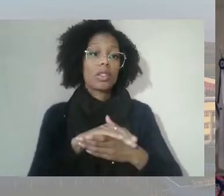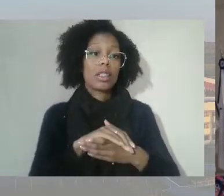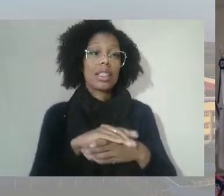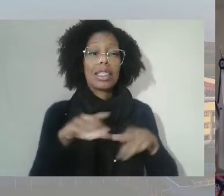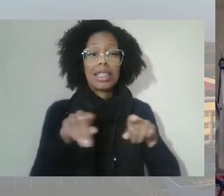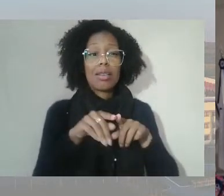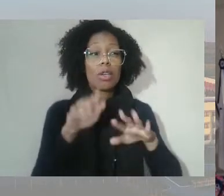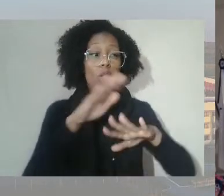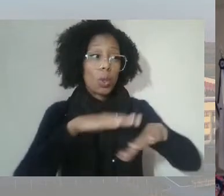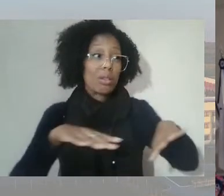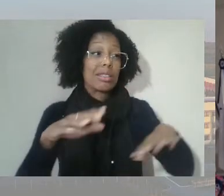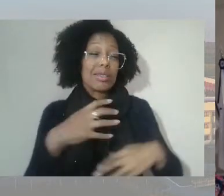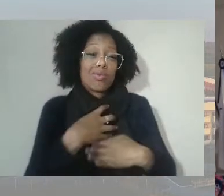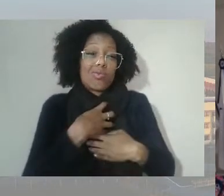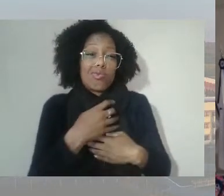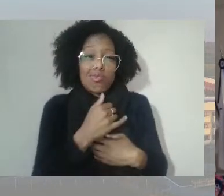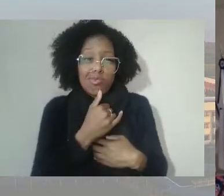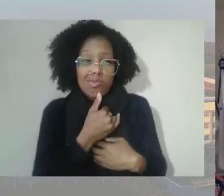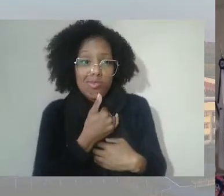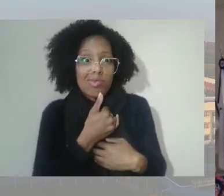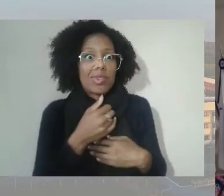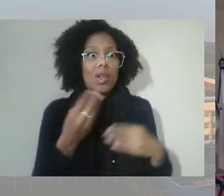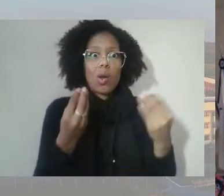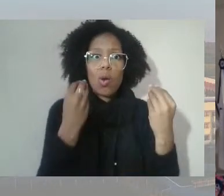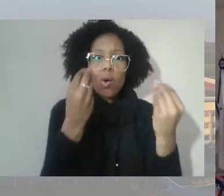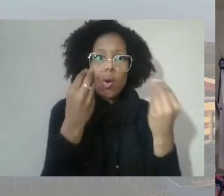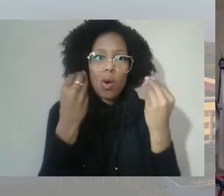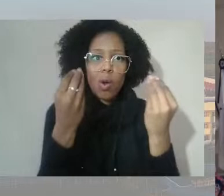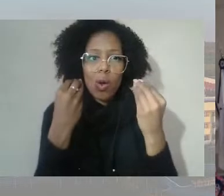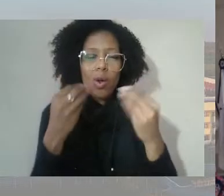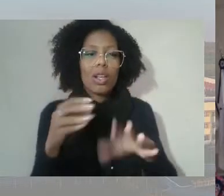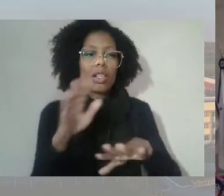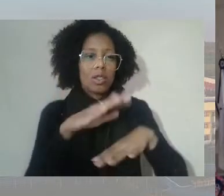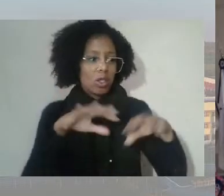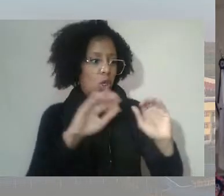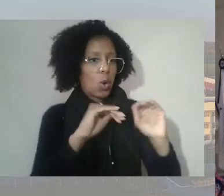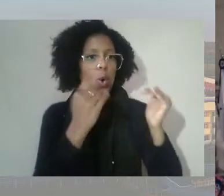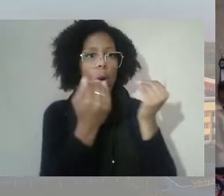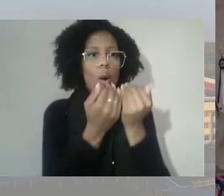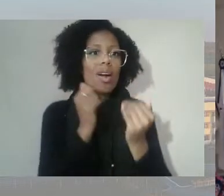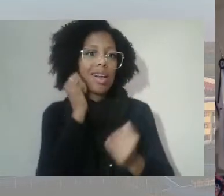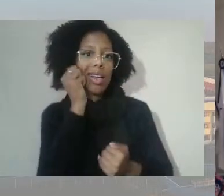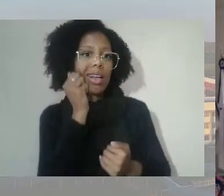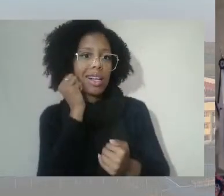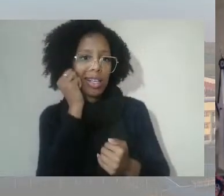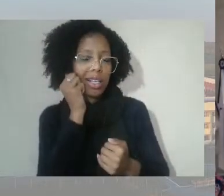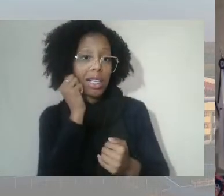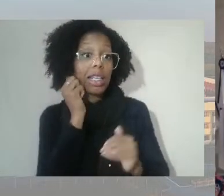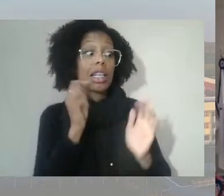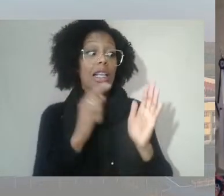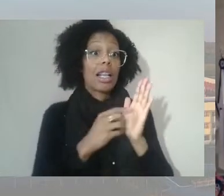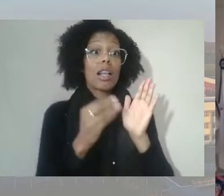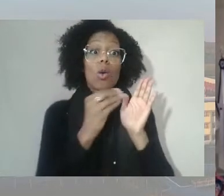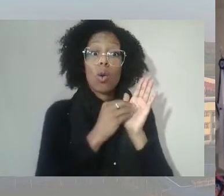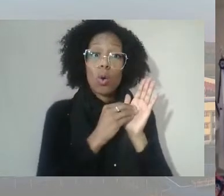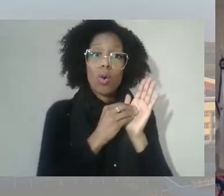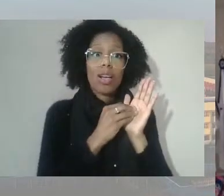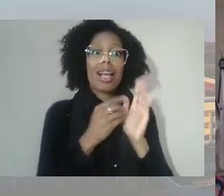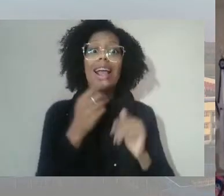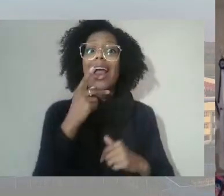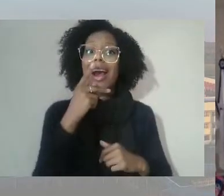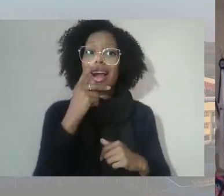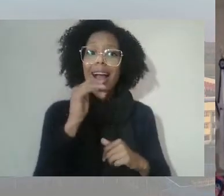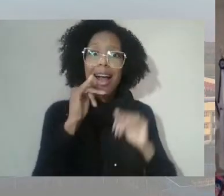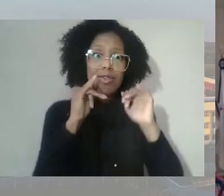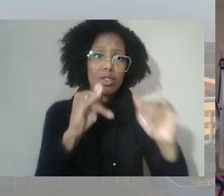e indignação aos membros da comunidade negra da universidade. Na referida nota, acusa os alunos de terem